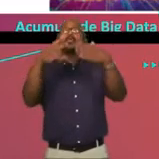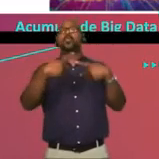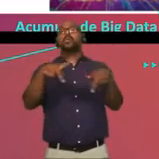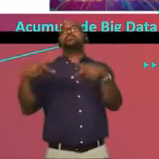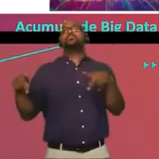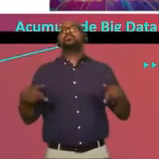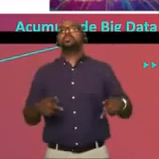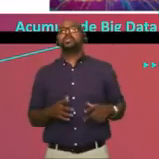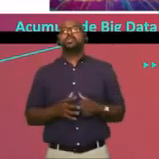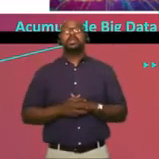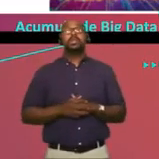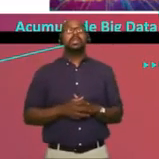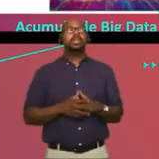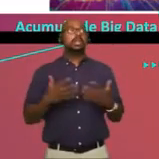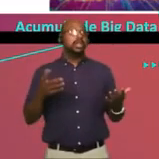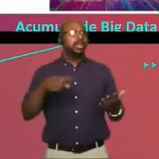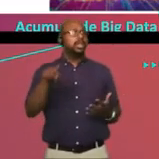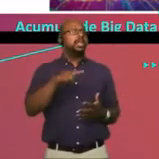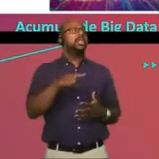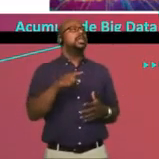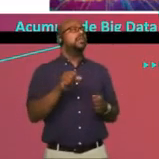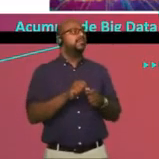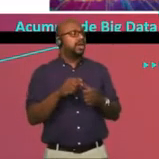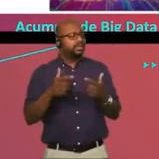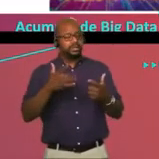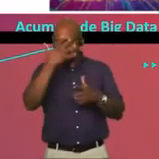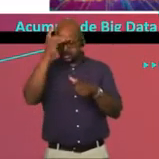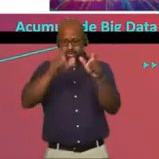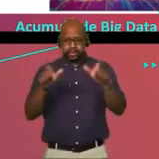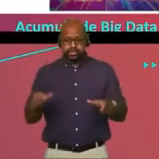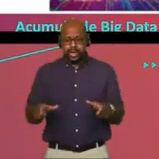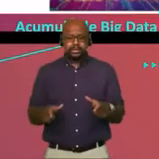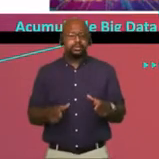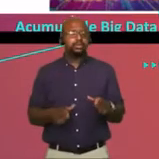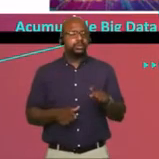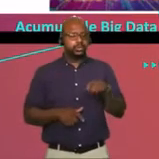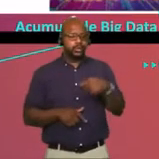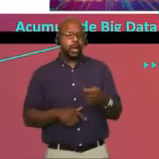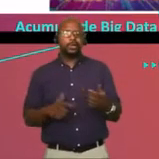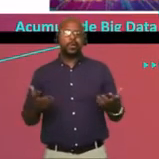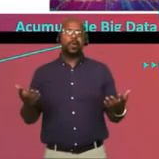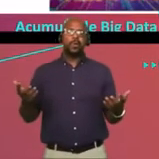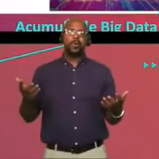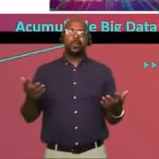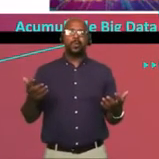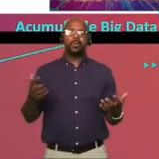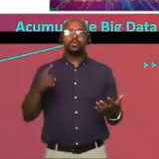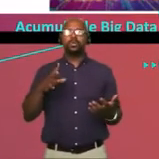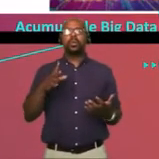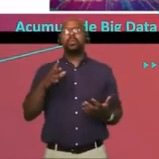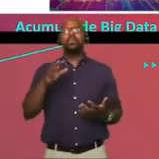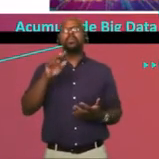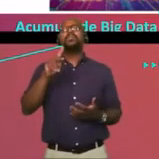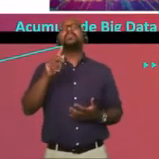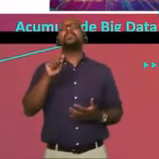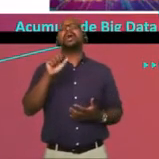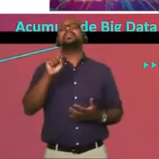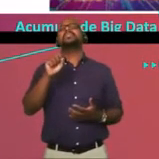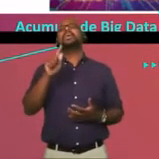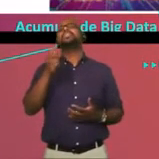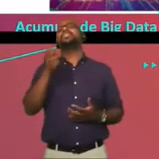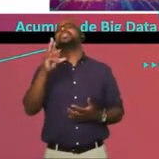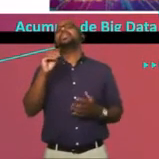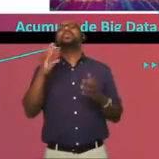sentido que elas querem voar evoluir e fazer com que o ser humano se torne ou passageiro nesse nosso mundo